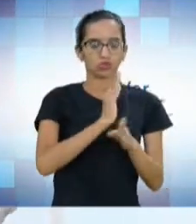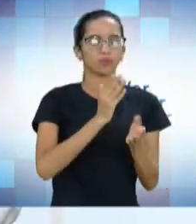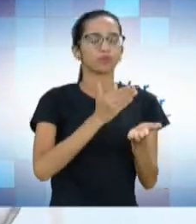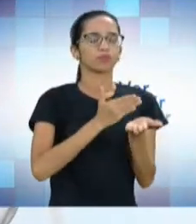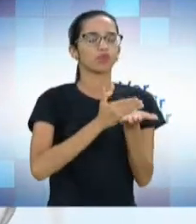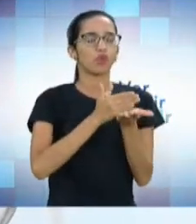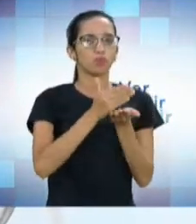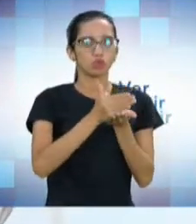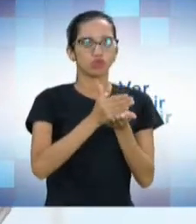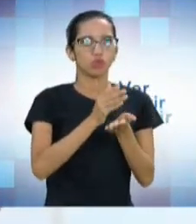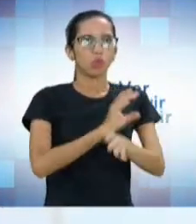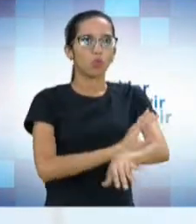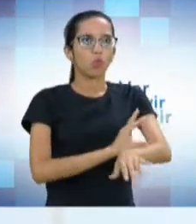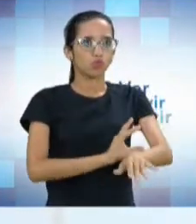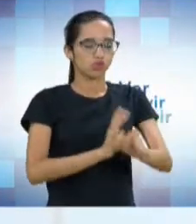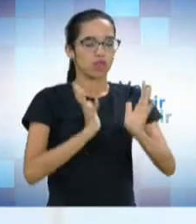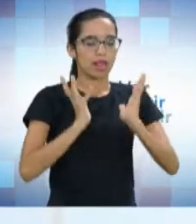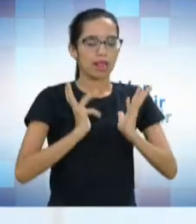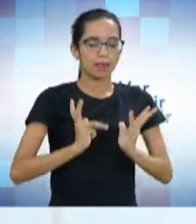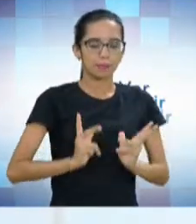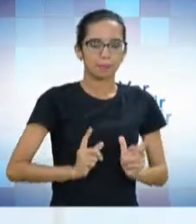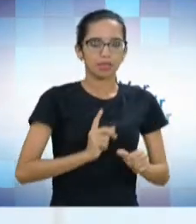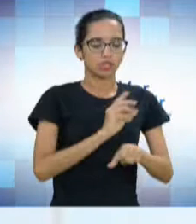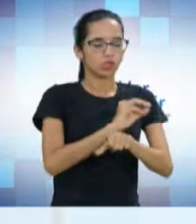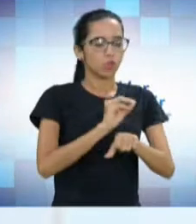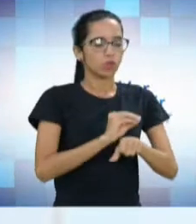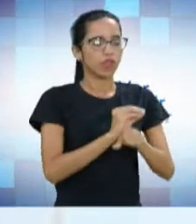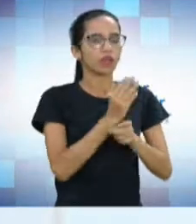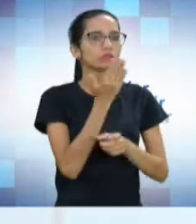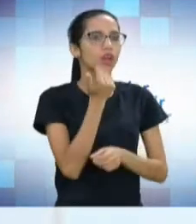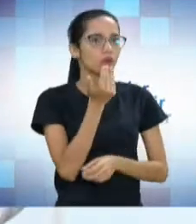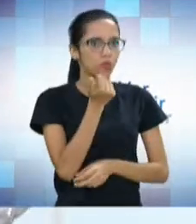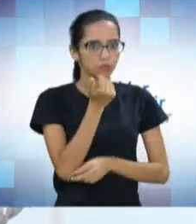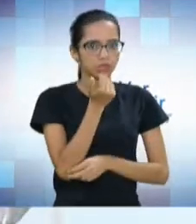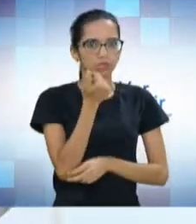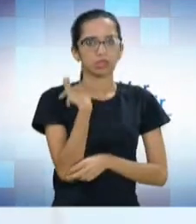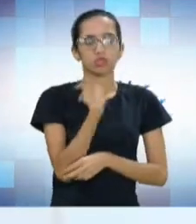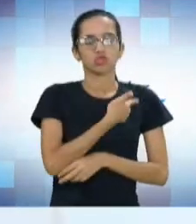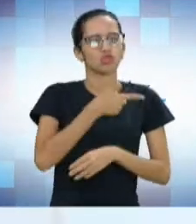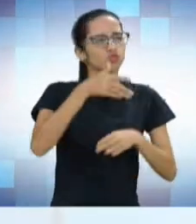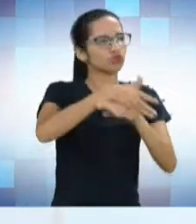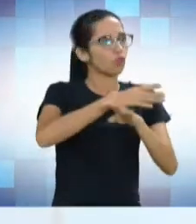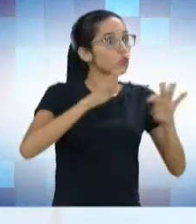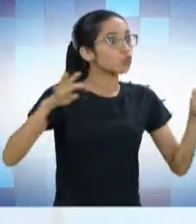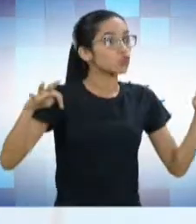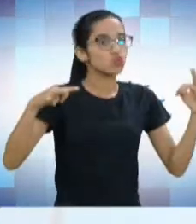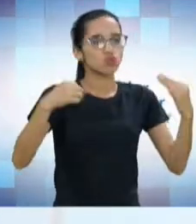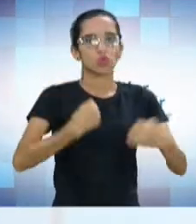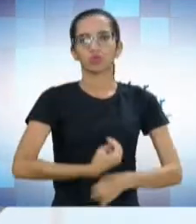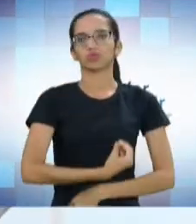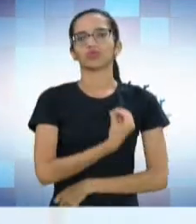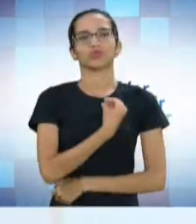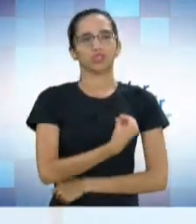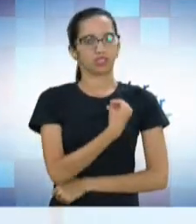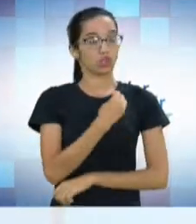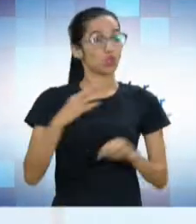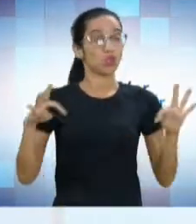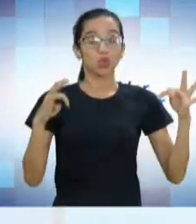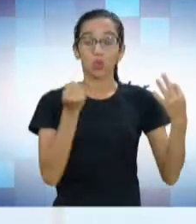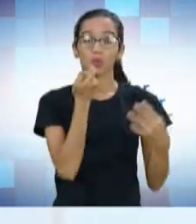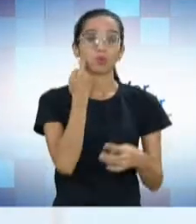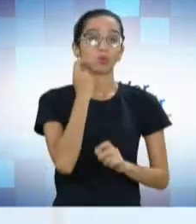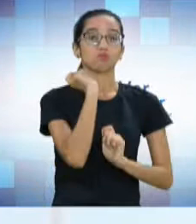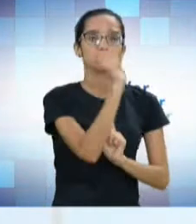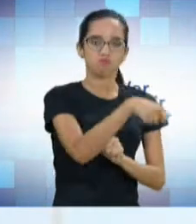sobre higienização e conservação dos alimentos e nós fomos lá estavam todos todos os pescadores lá participando de